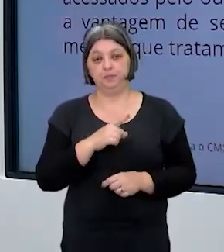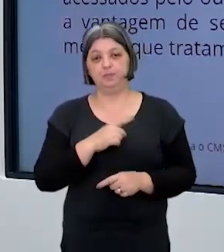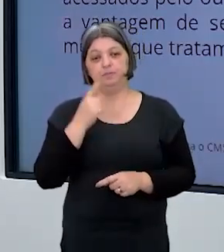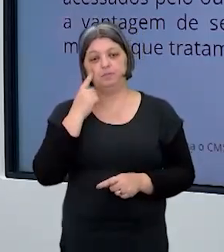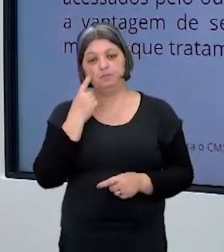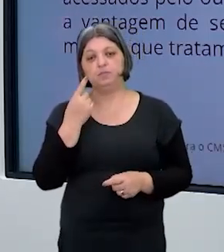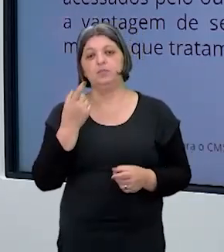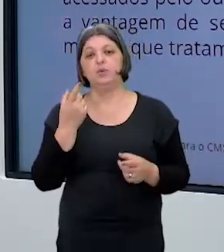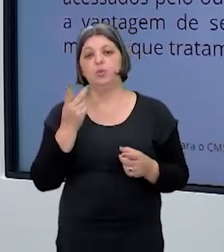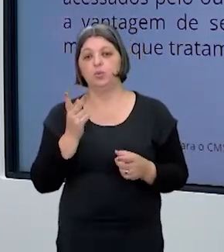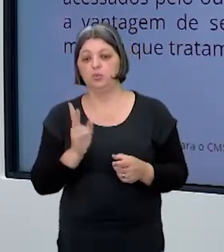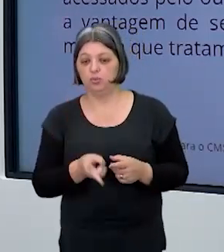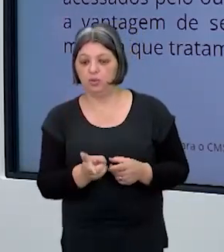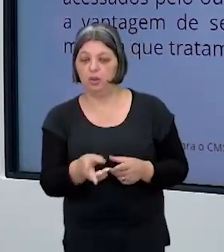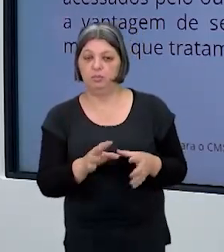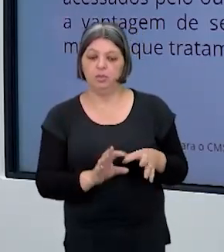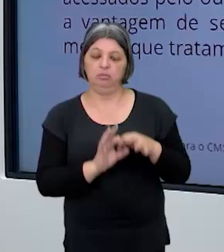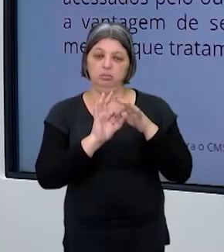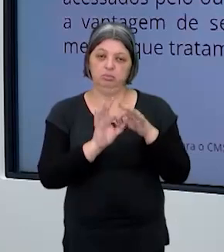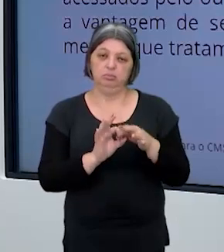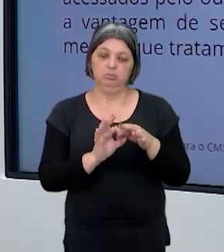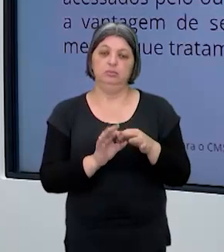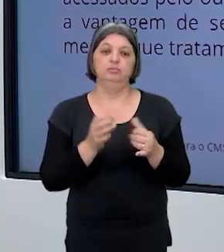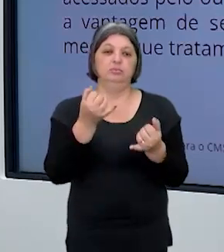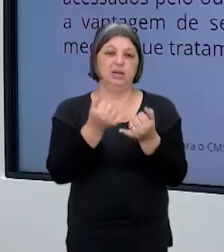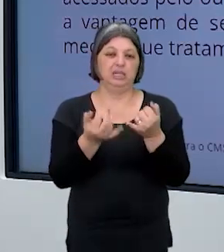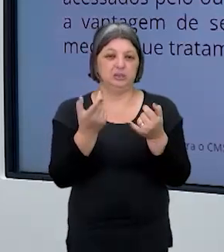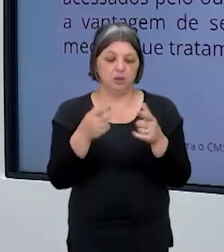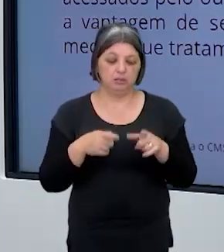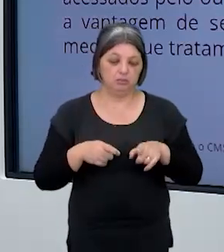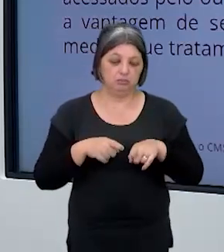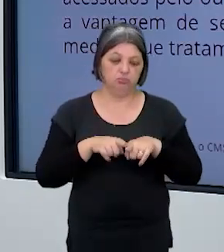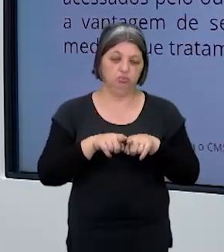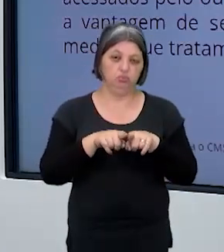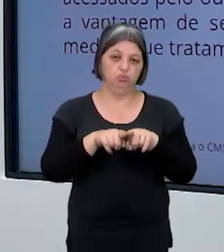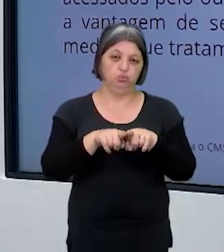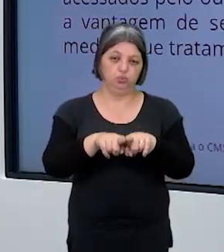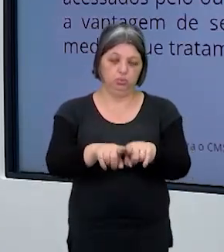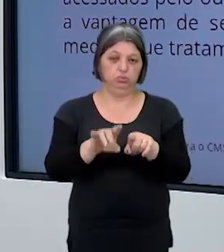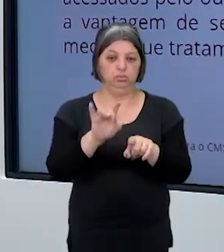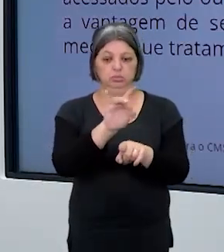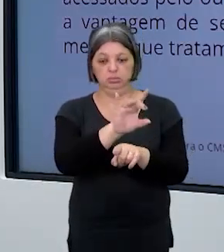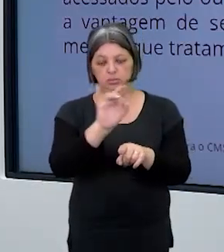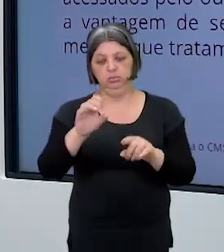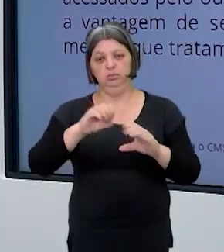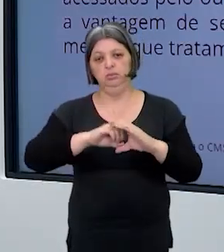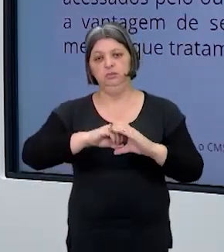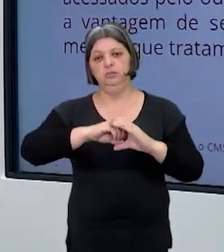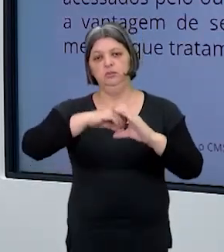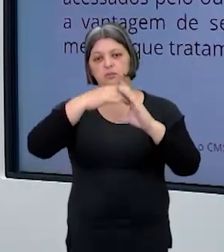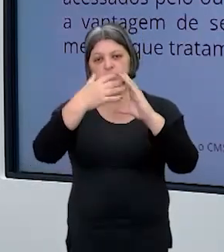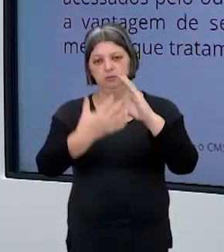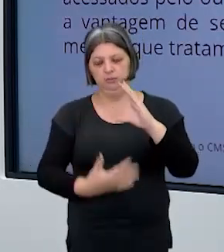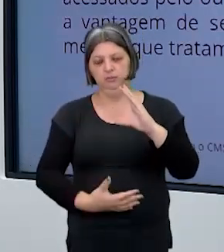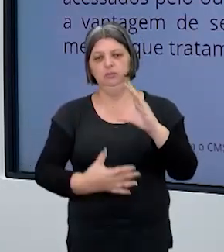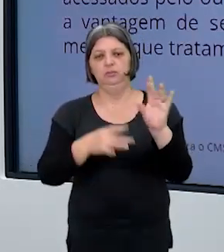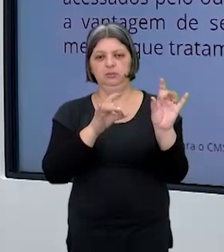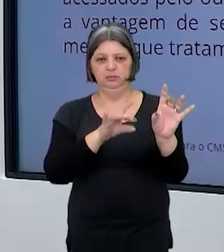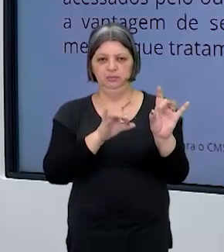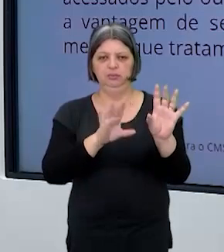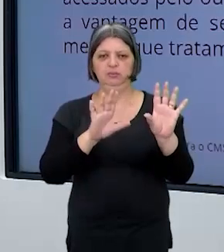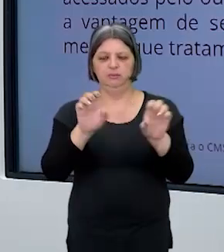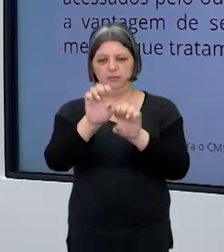caminham juntos ali. Claro que cada um tem a sua característica específica, a sua estrutura, mas é